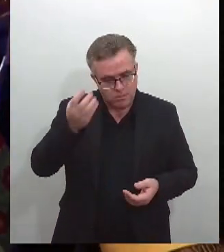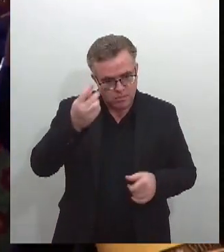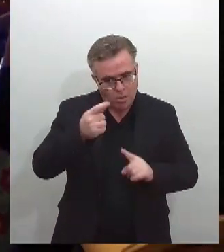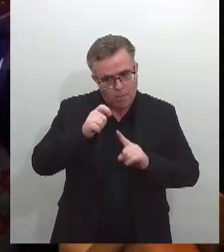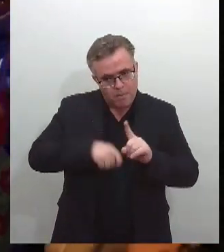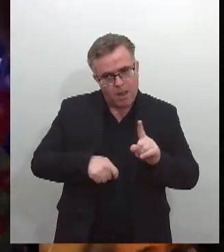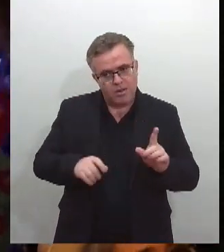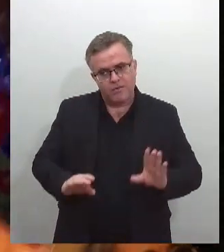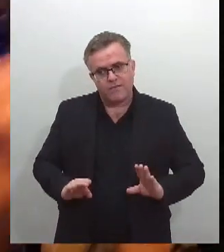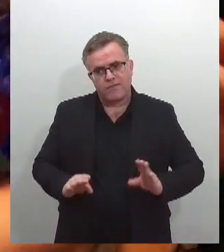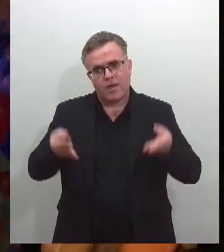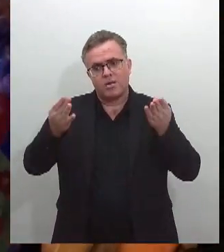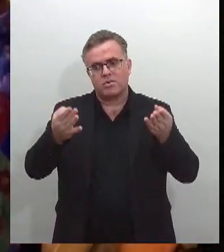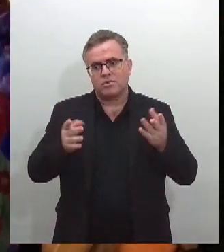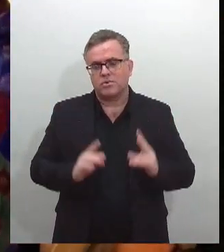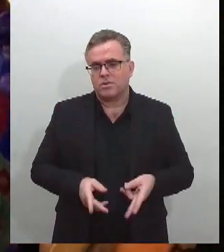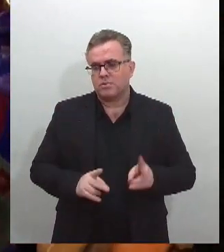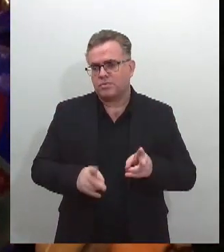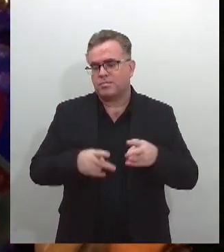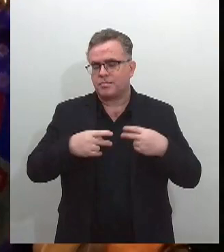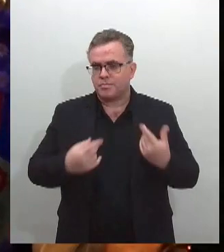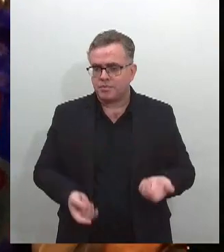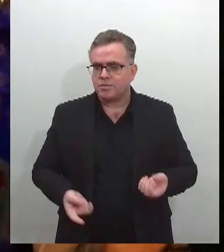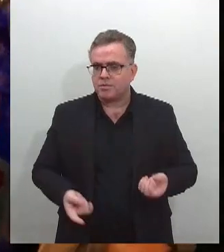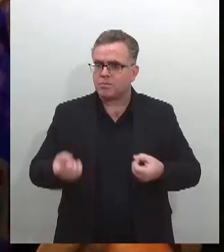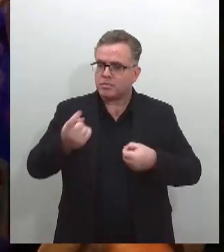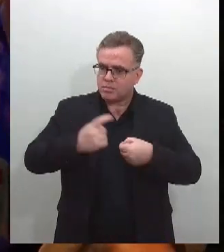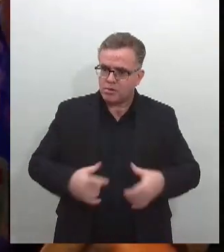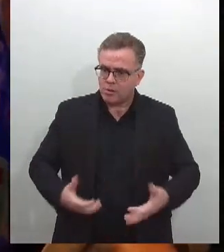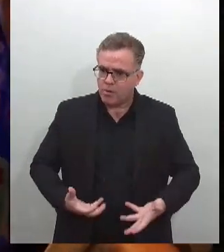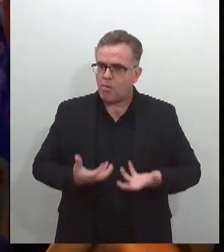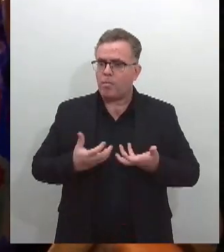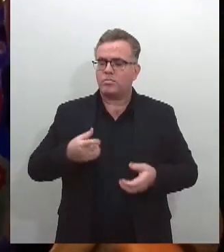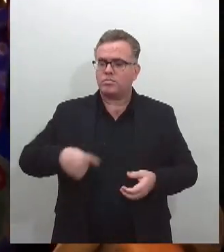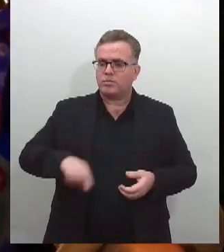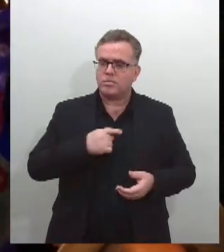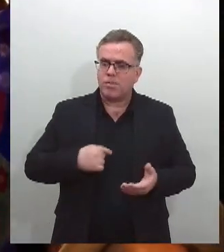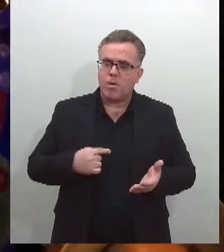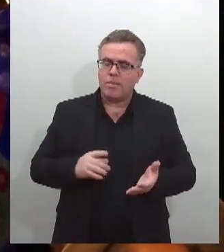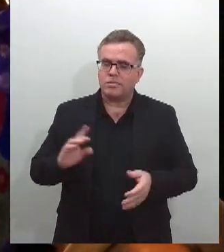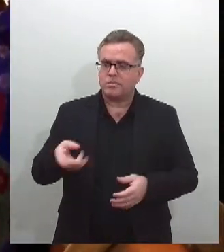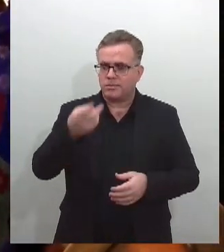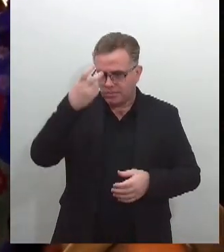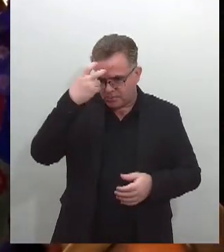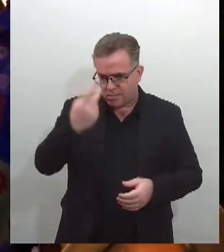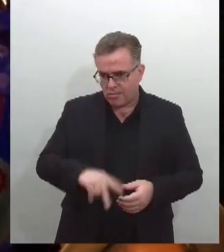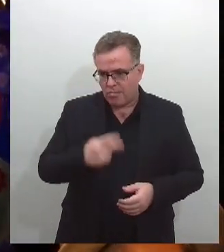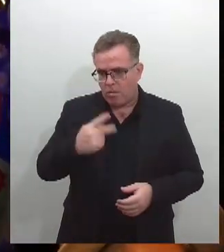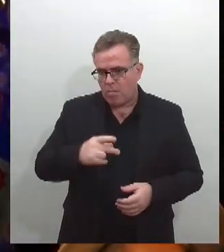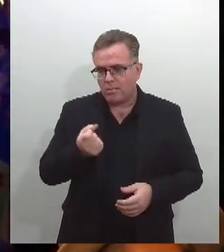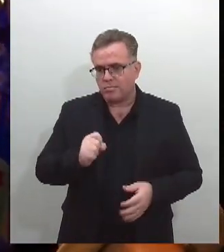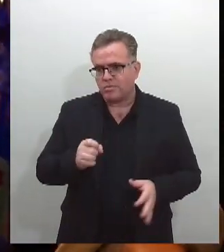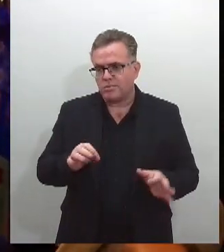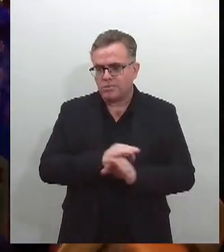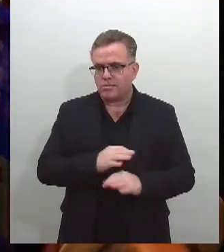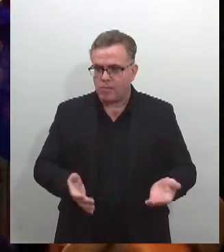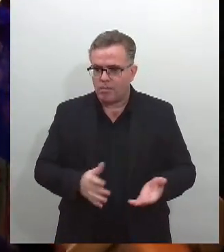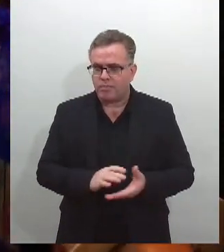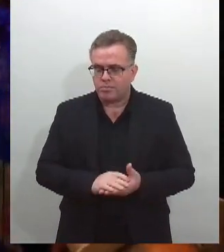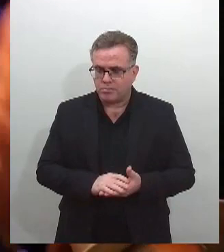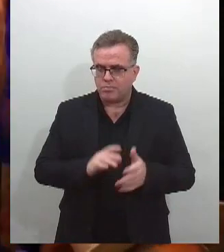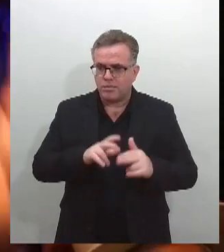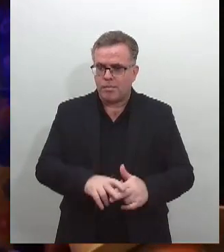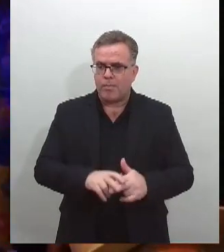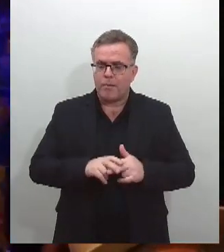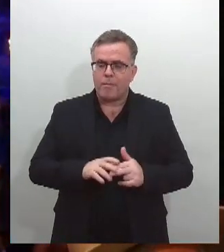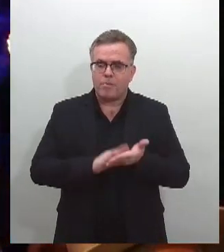vai trazer de volta esse orgulho que nós temos, essa nossa cultura da sergipanidade e do forró no nosso sangue. Então, está de parabéns, professor